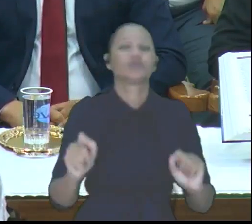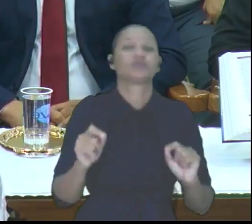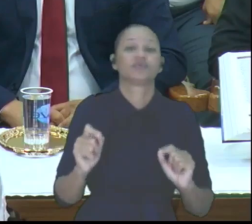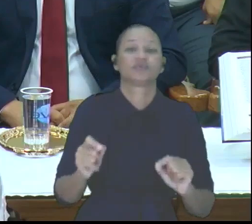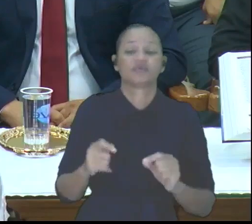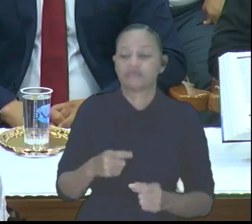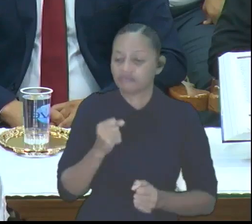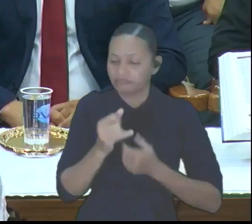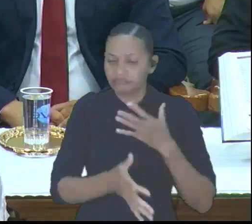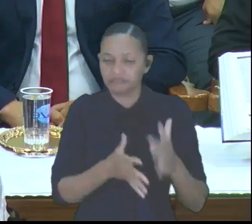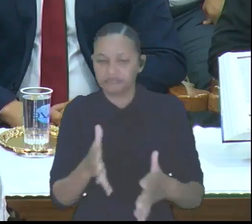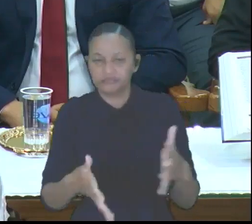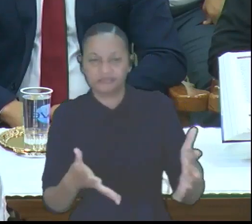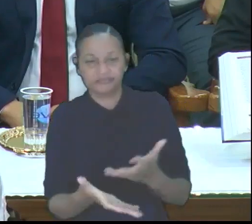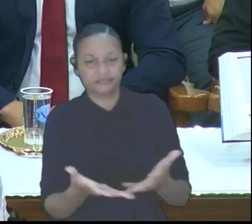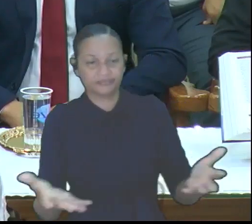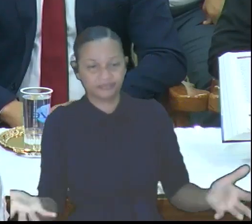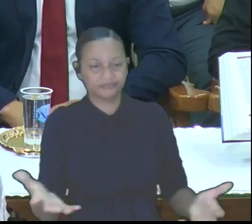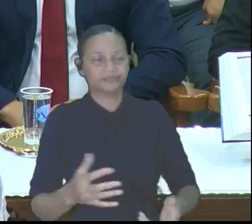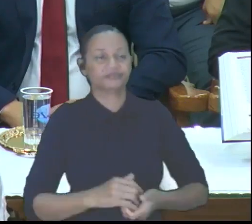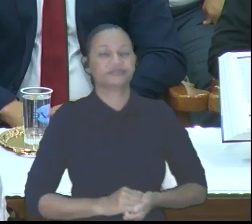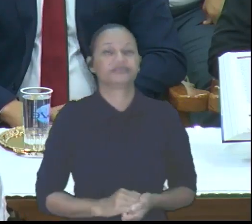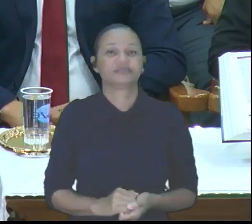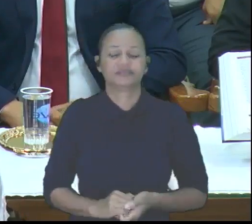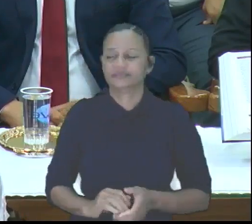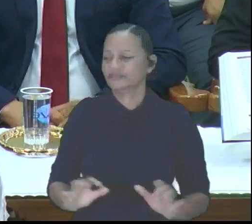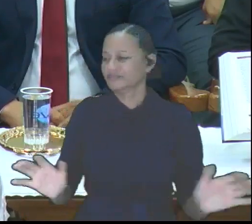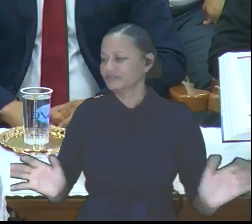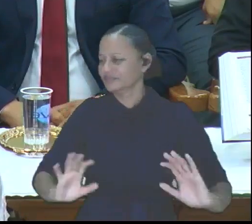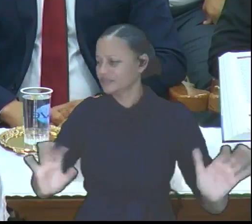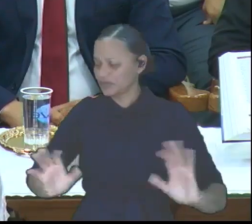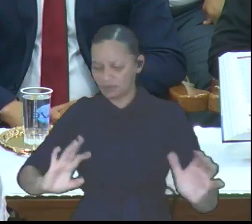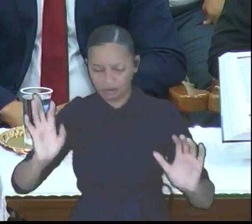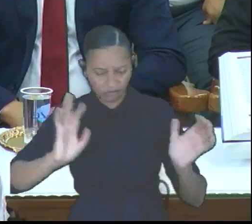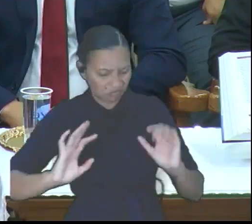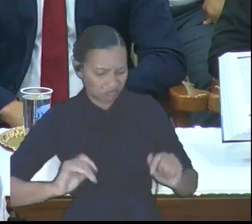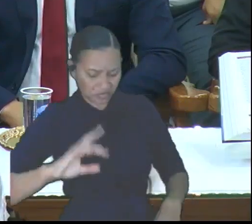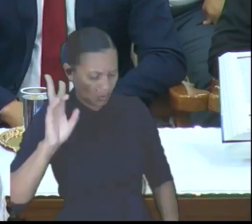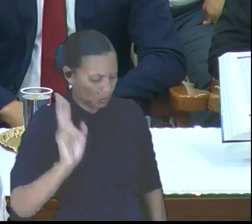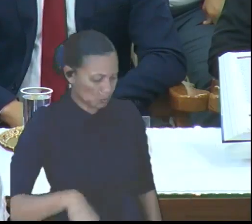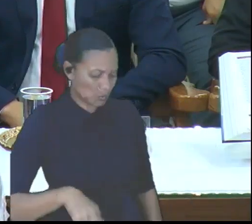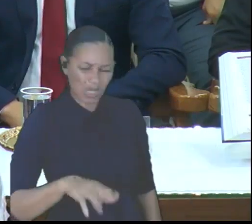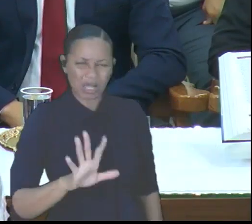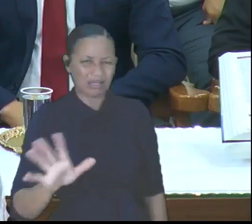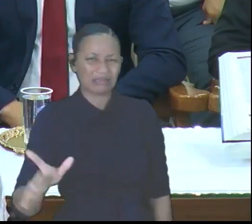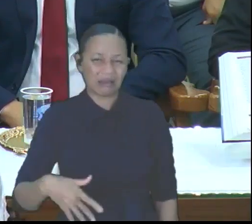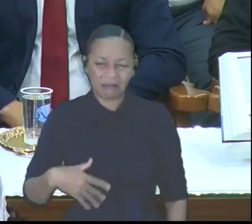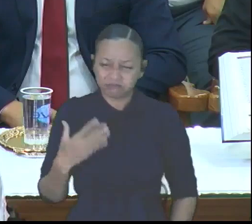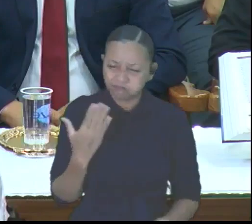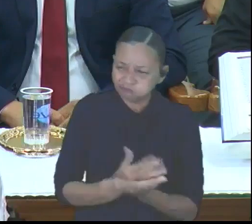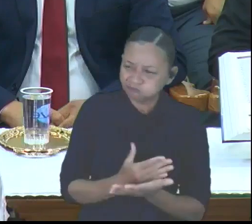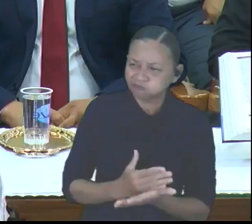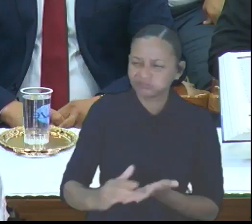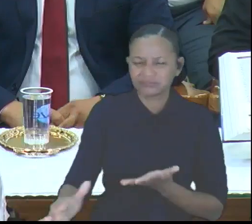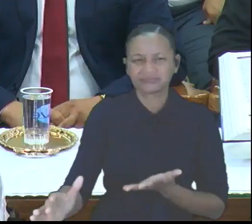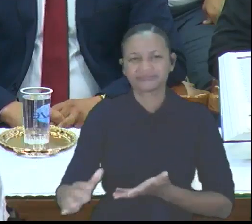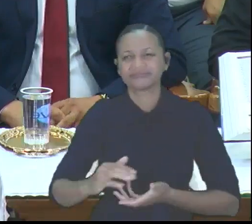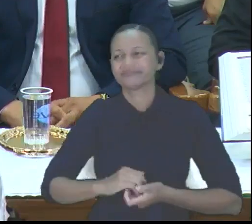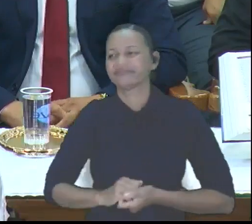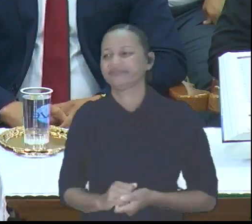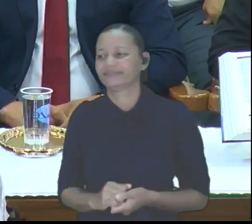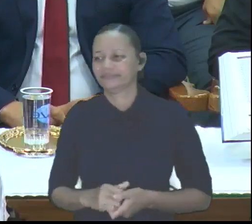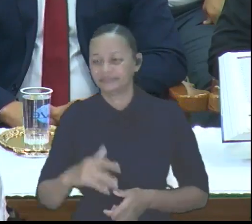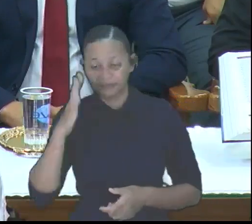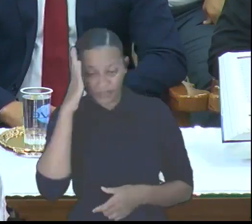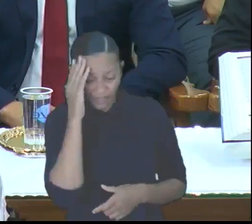a falar com ele mesmo, de que não, ele tem razão. Ele começa a alimentar,